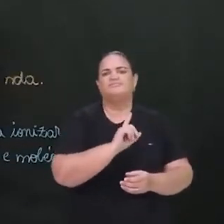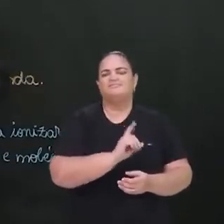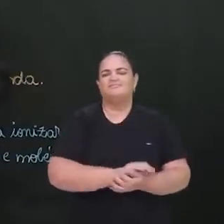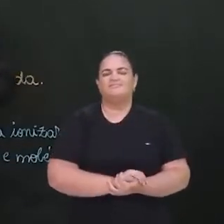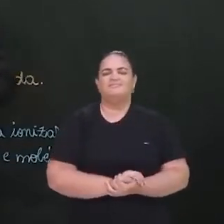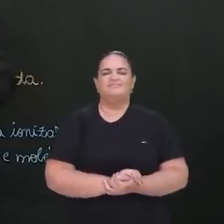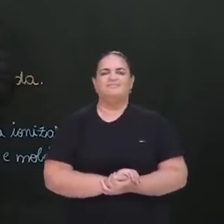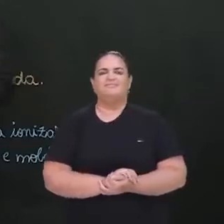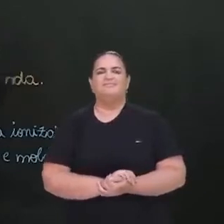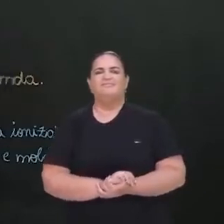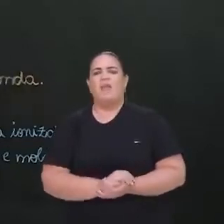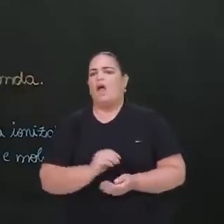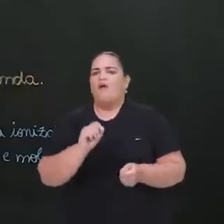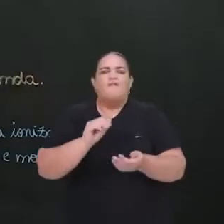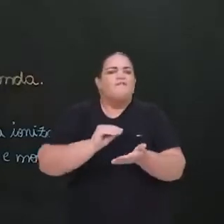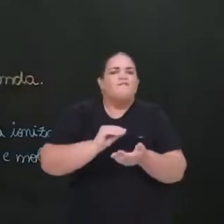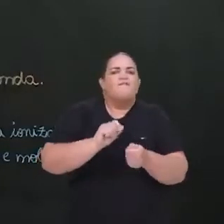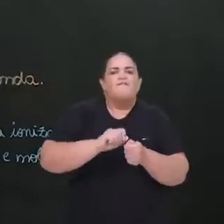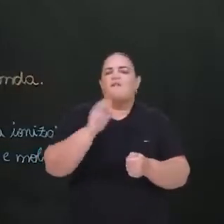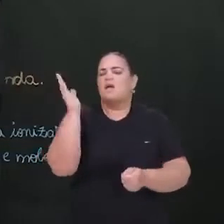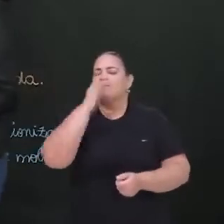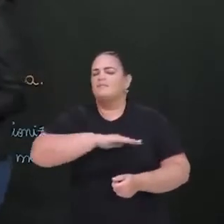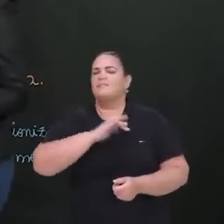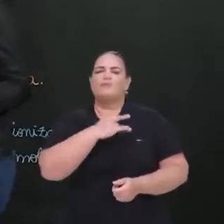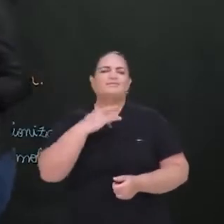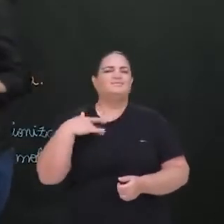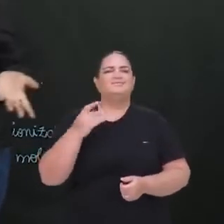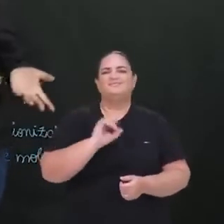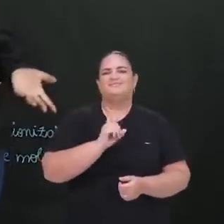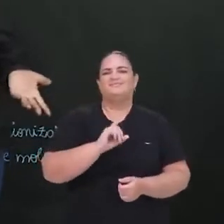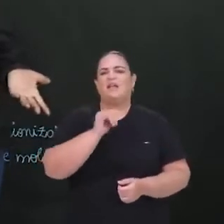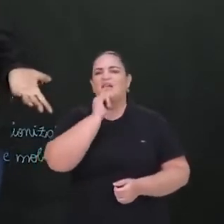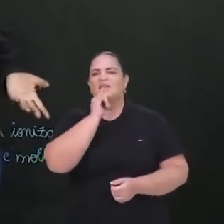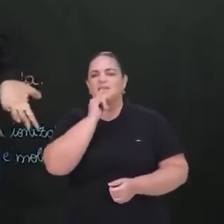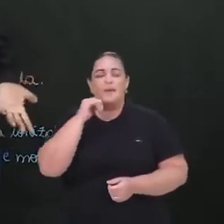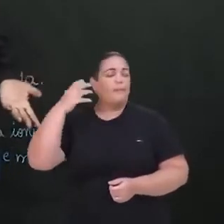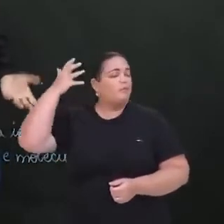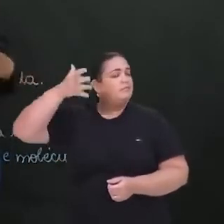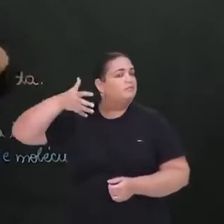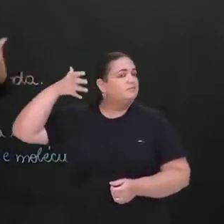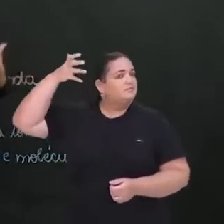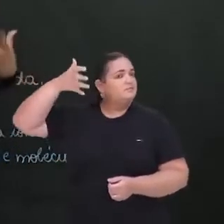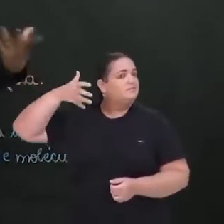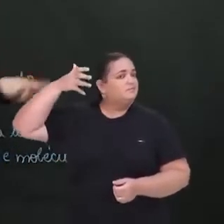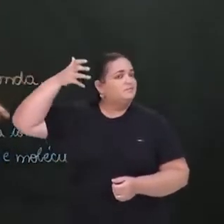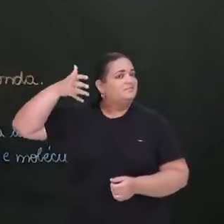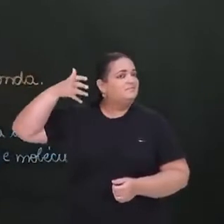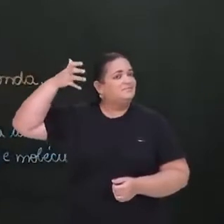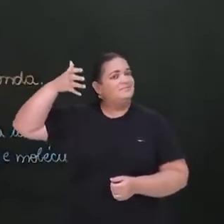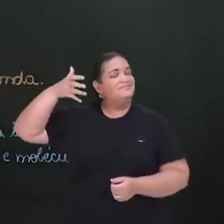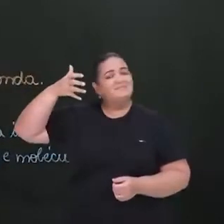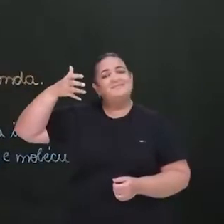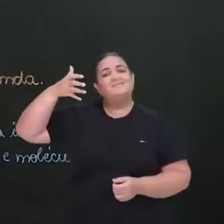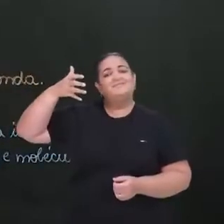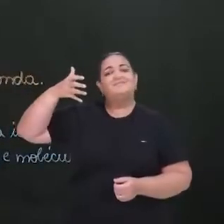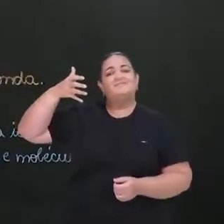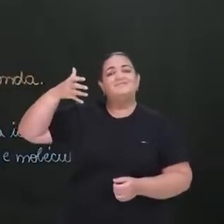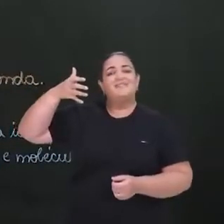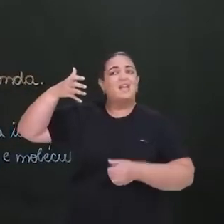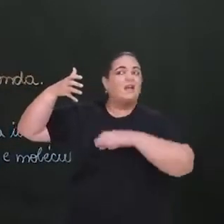causando danos a eles. Então, são as que a gente vai conviver. Rádio, ondas de TV, como é que chega essa informação para a